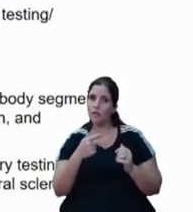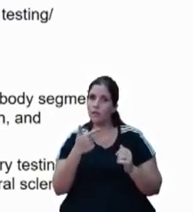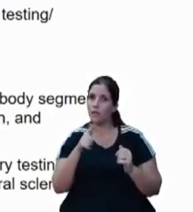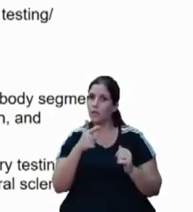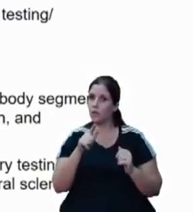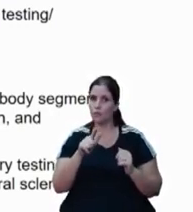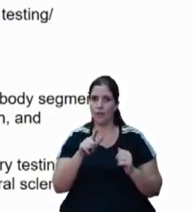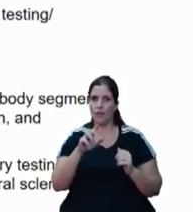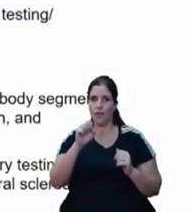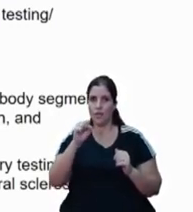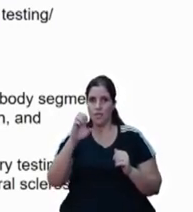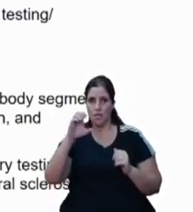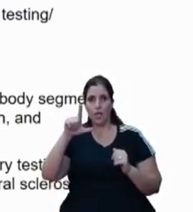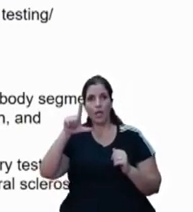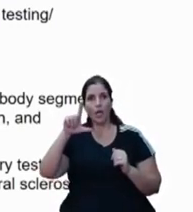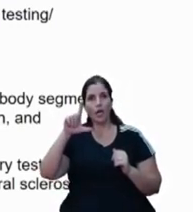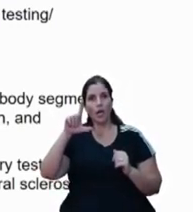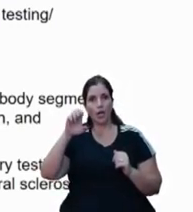lateral amiotrófica.